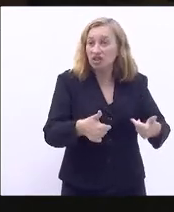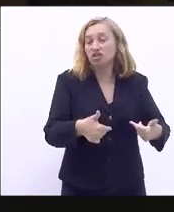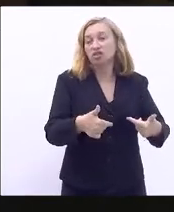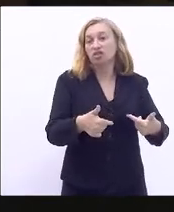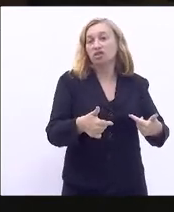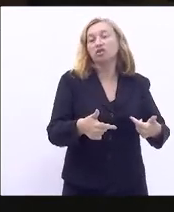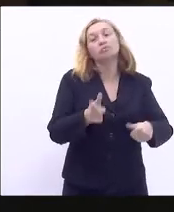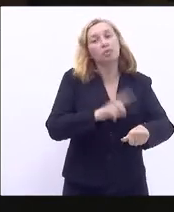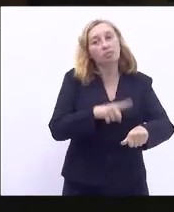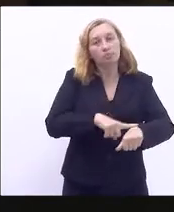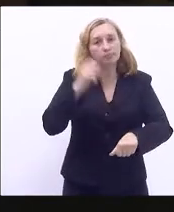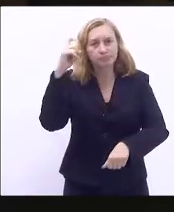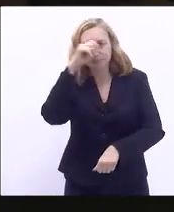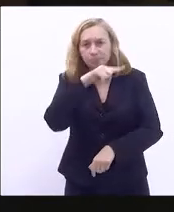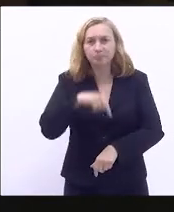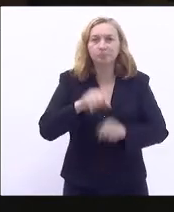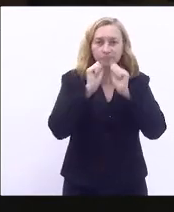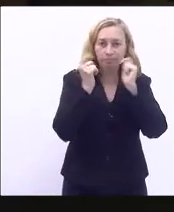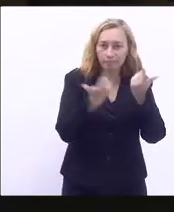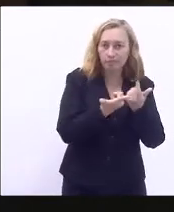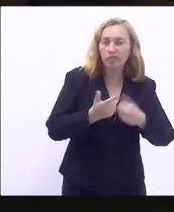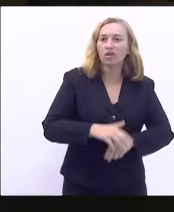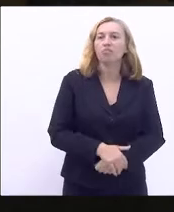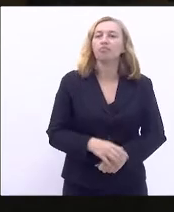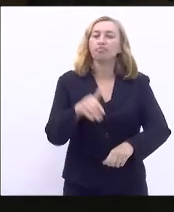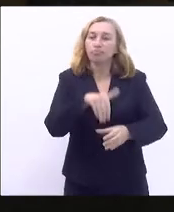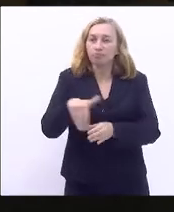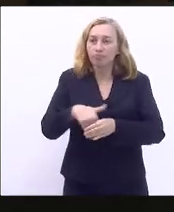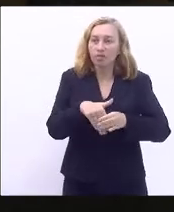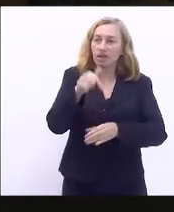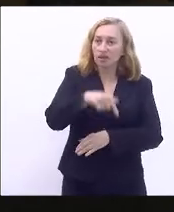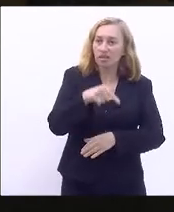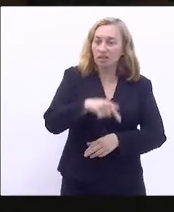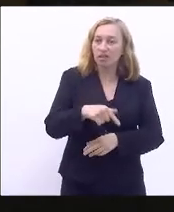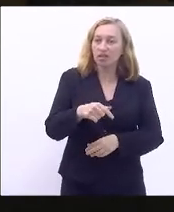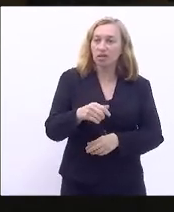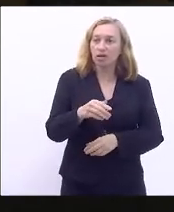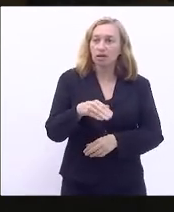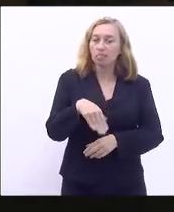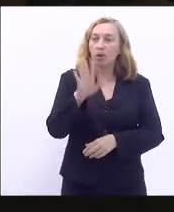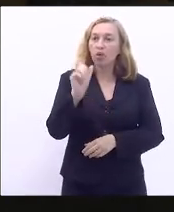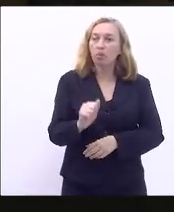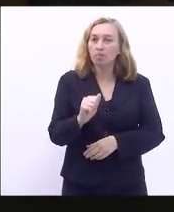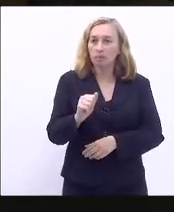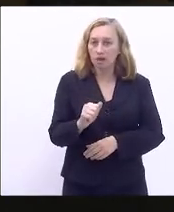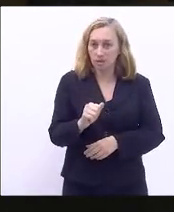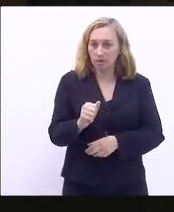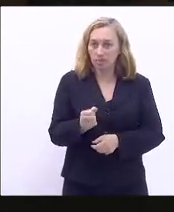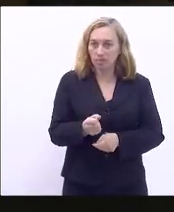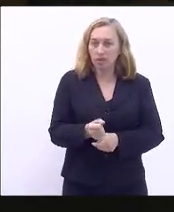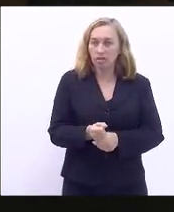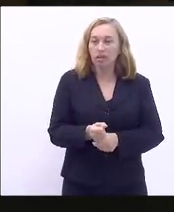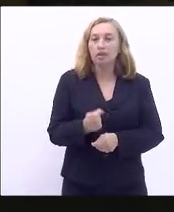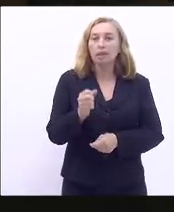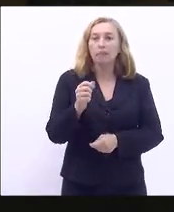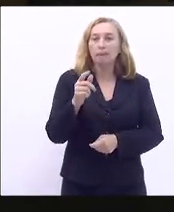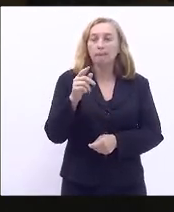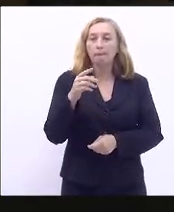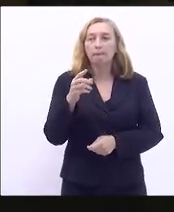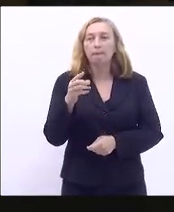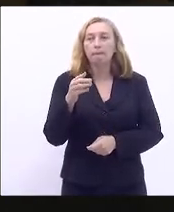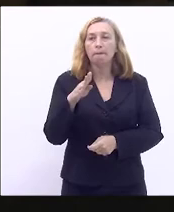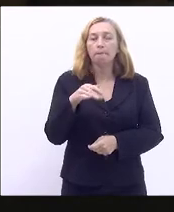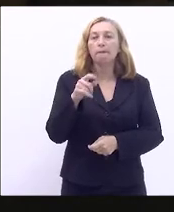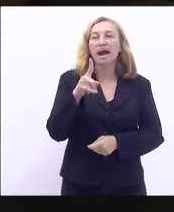momentos difíceis aqui na Assembleia. Votando aqui é o som de bomba de efeito moral, bala de borracha, gás de